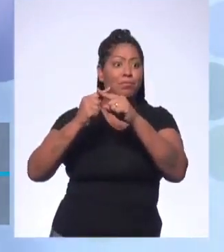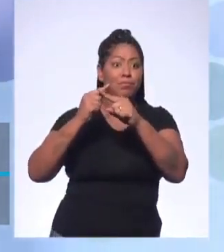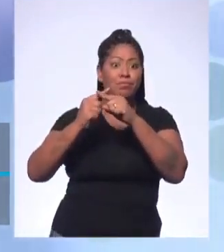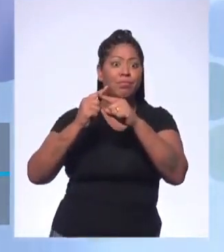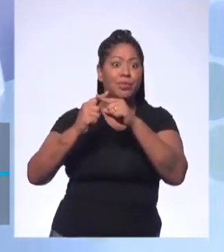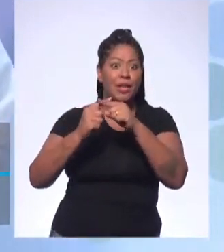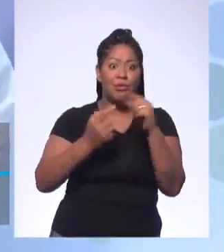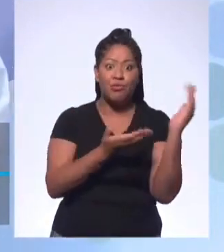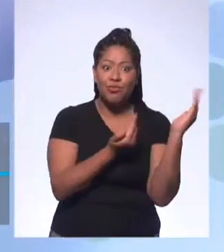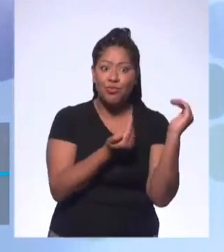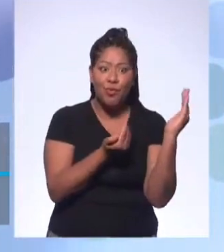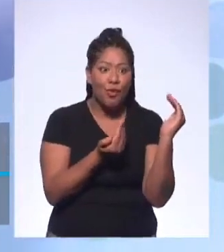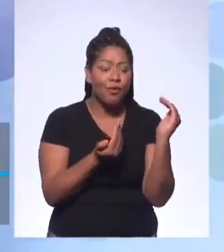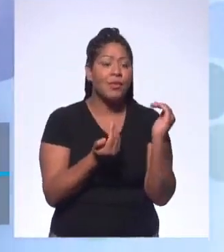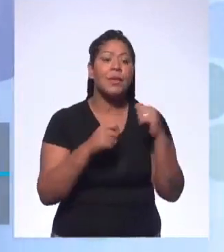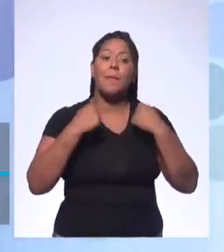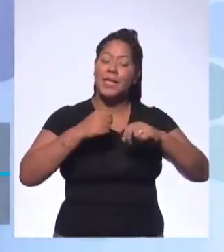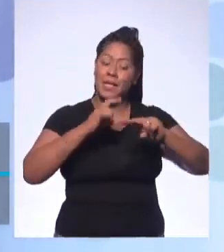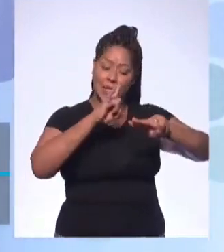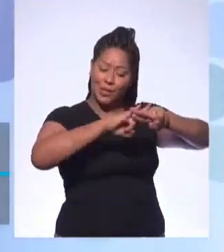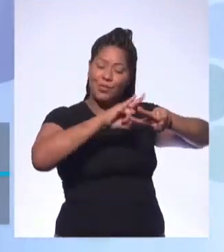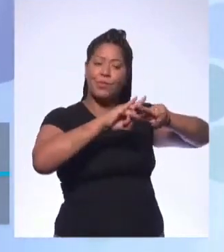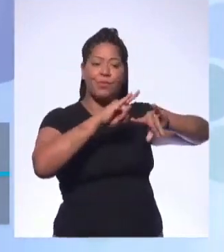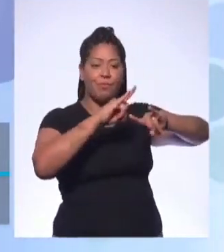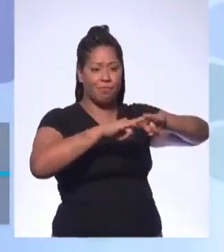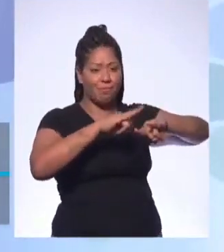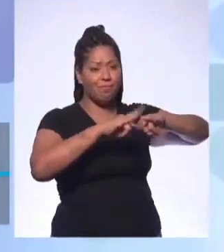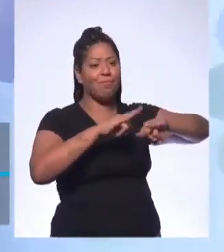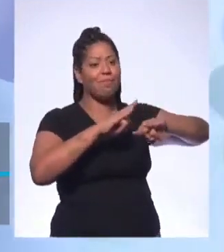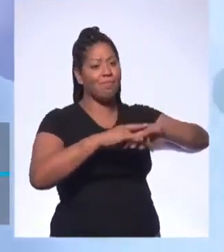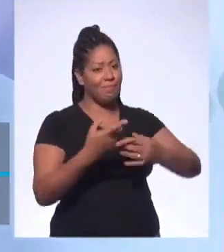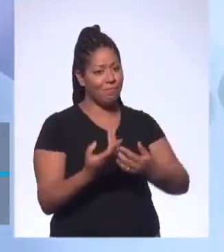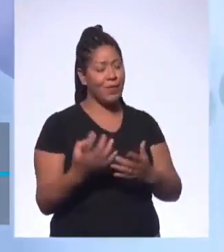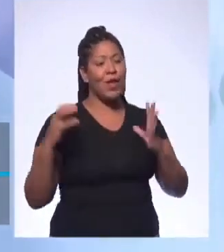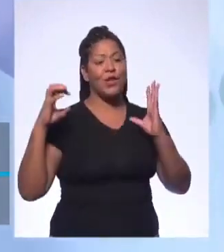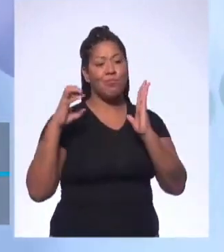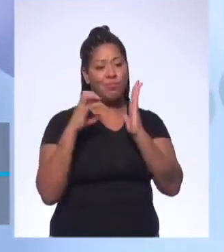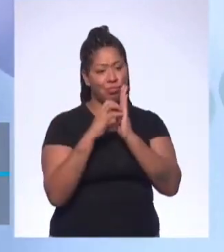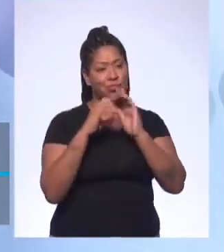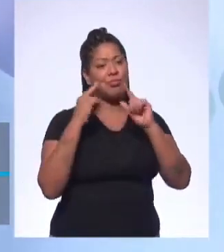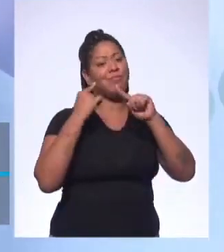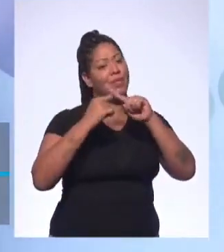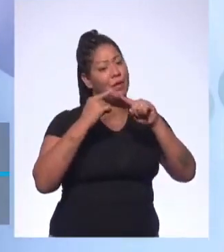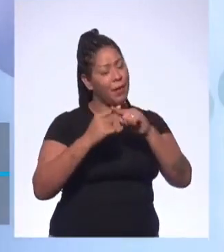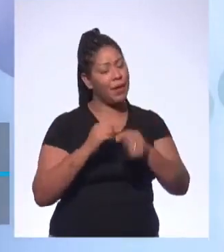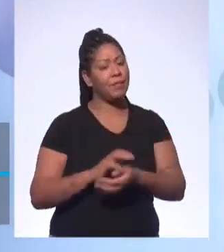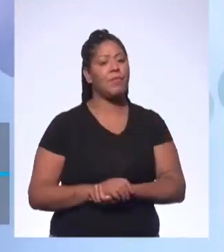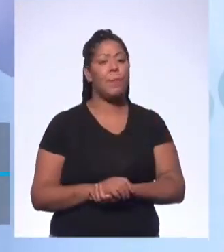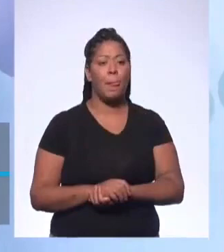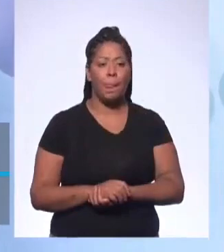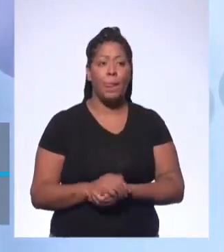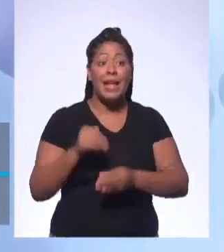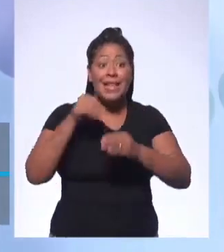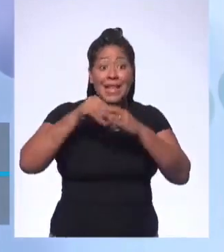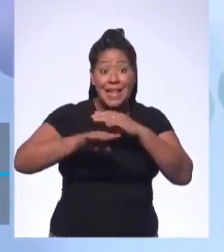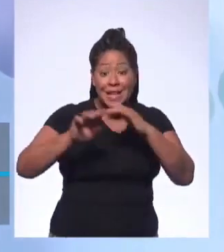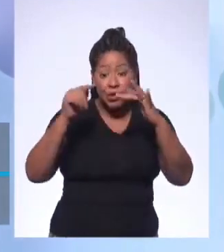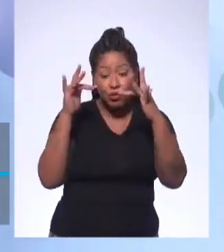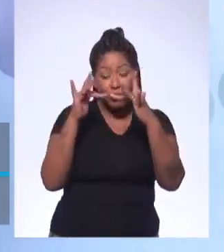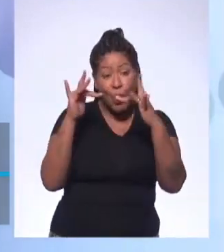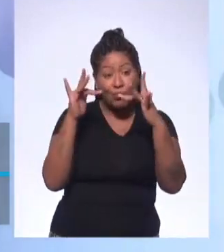com a molecada, tem aparecido com bastante força, viu? Junto com HIV, que normalmente elas acabam se casando aí, né? Muito